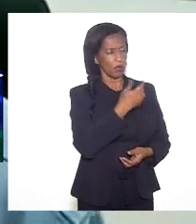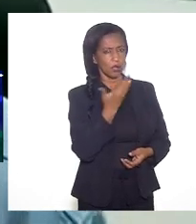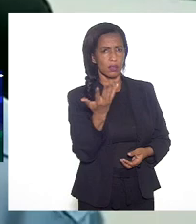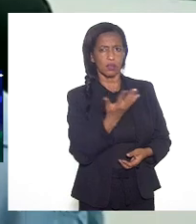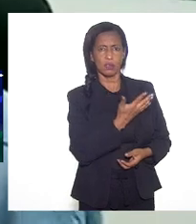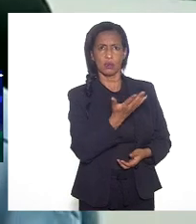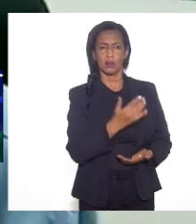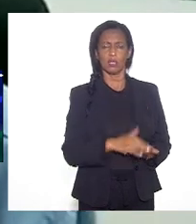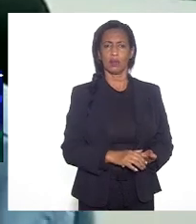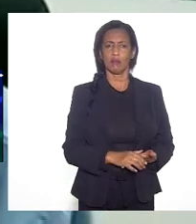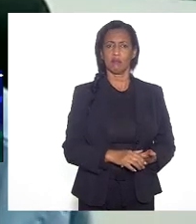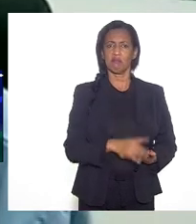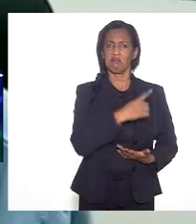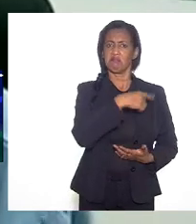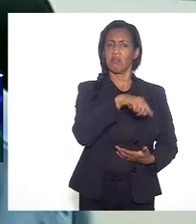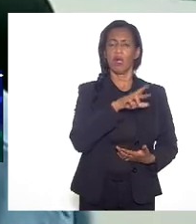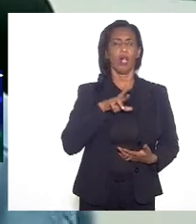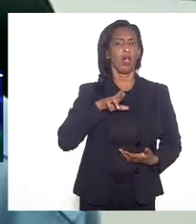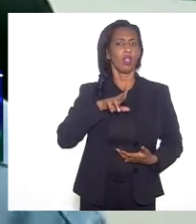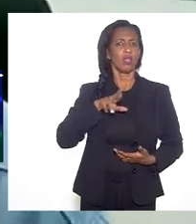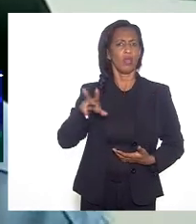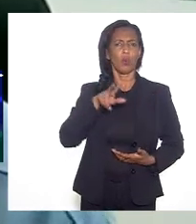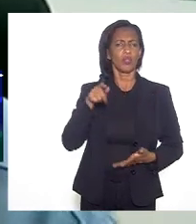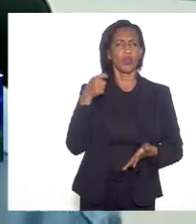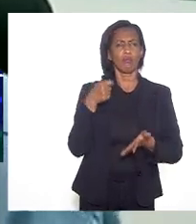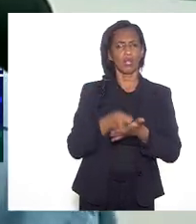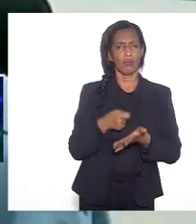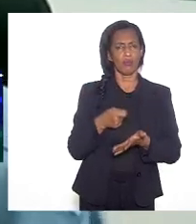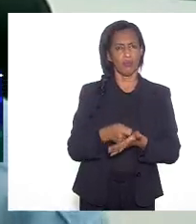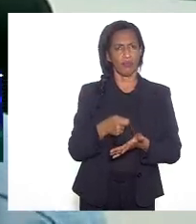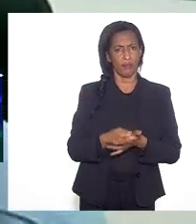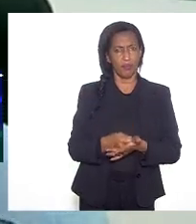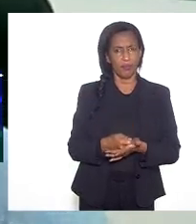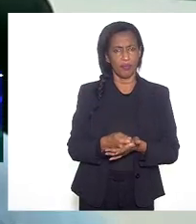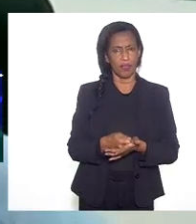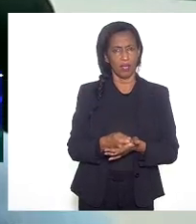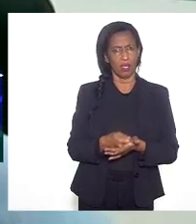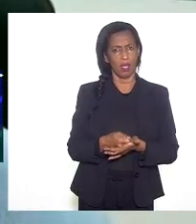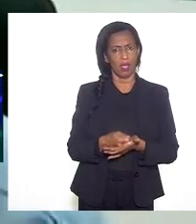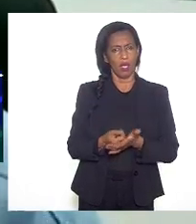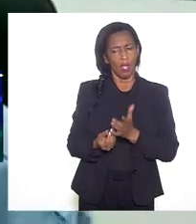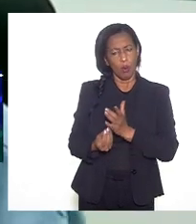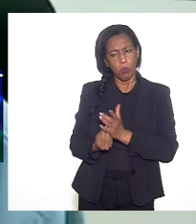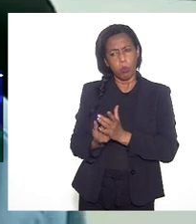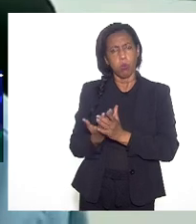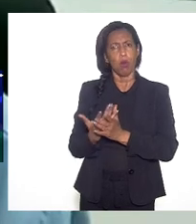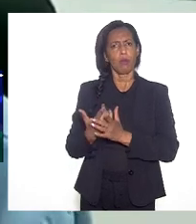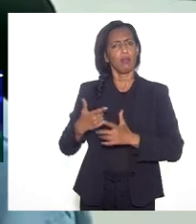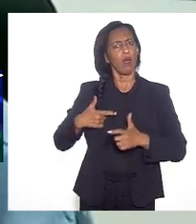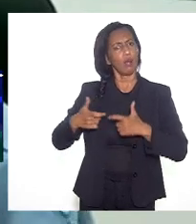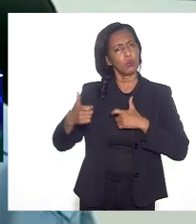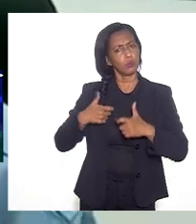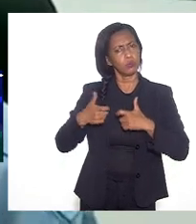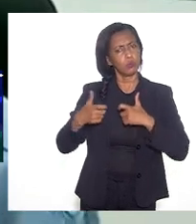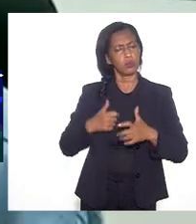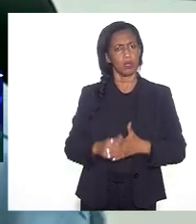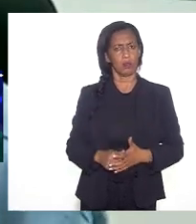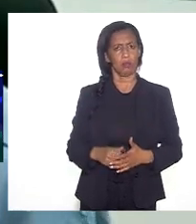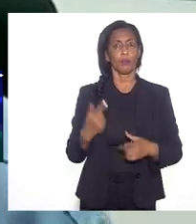para elas não é só dever, é a essência da luta,